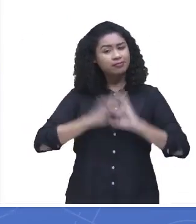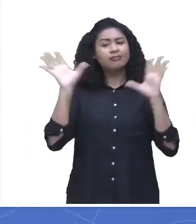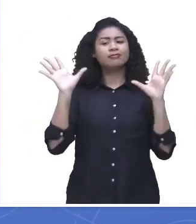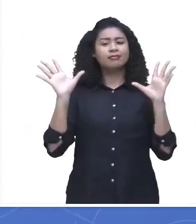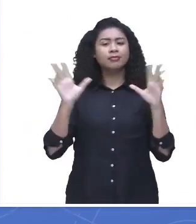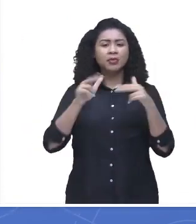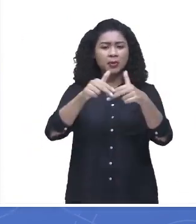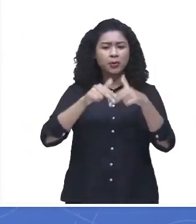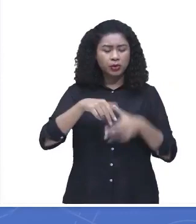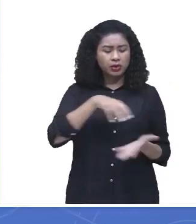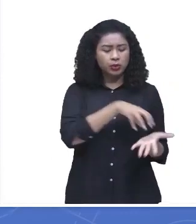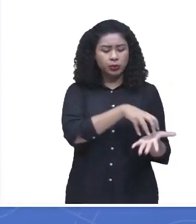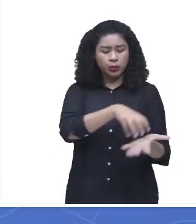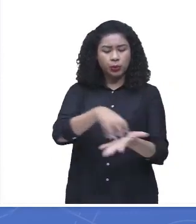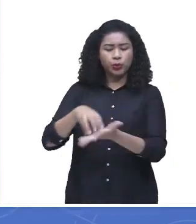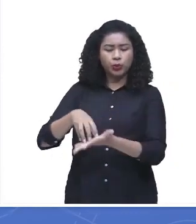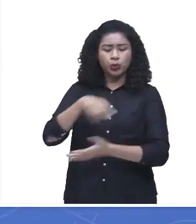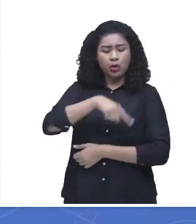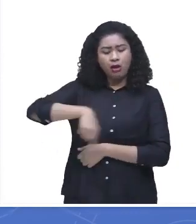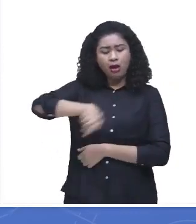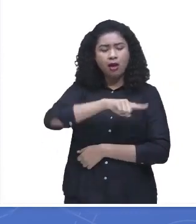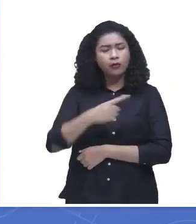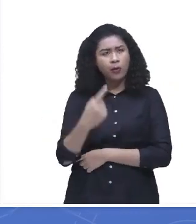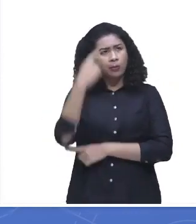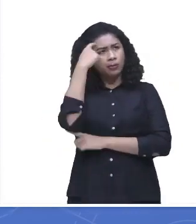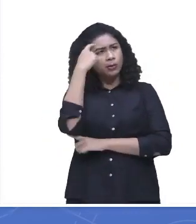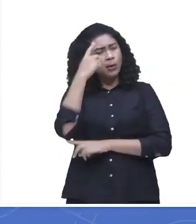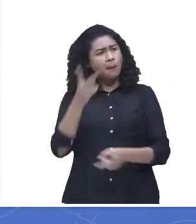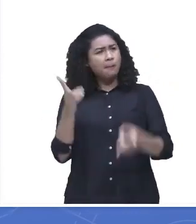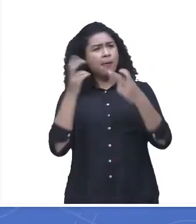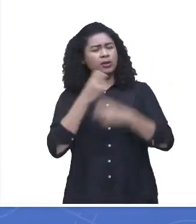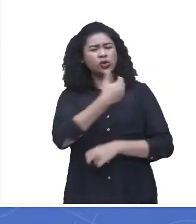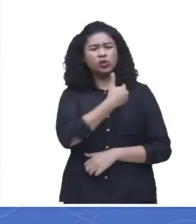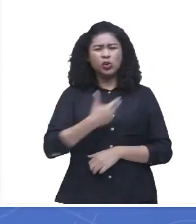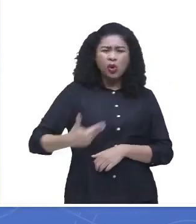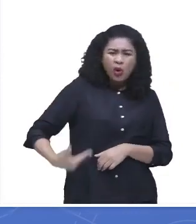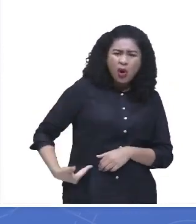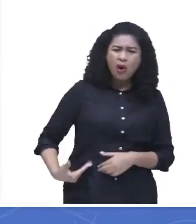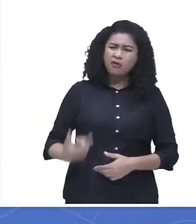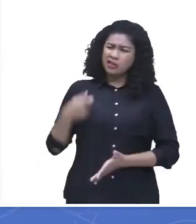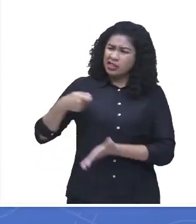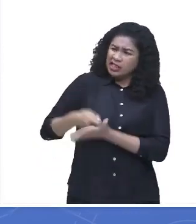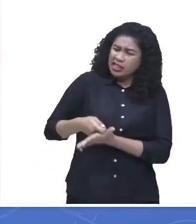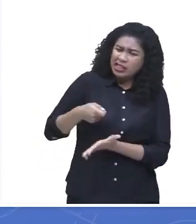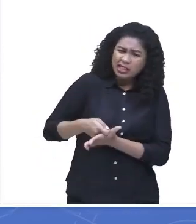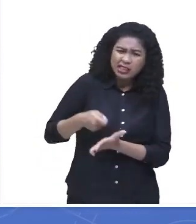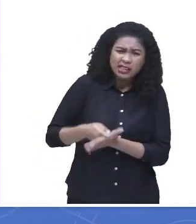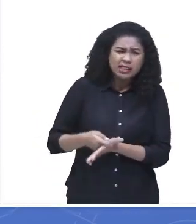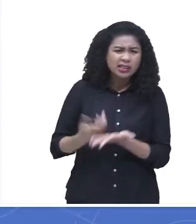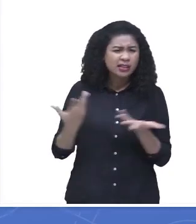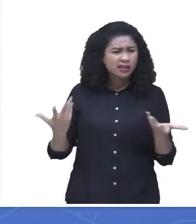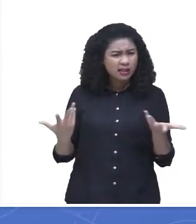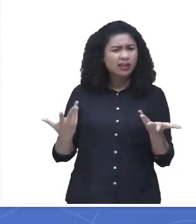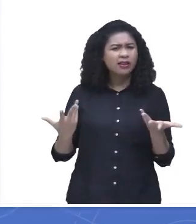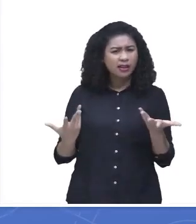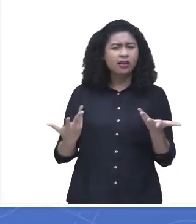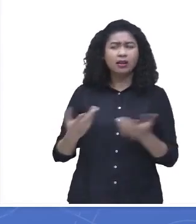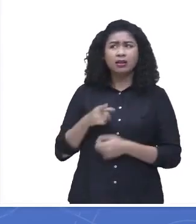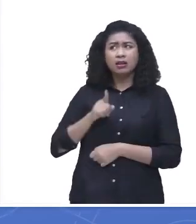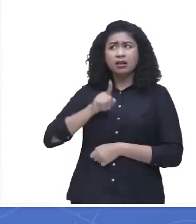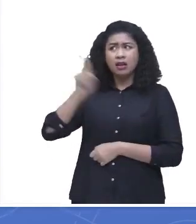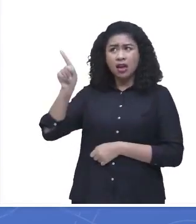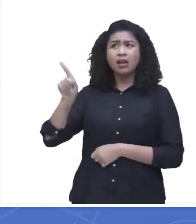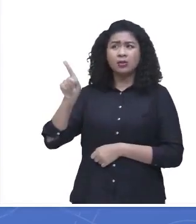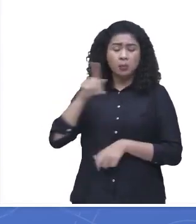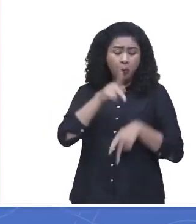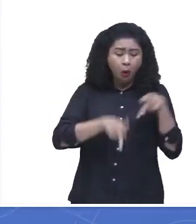eles vão começar a perceber que o governo que está ali exercendo uma função, ele é eleito, deve ser eleito pelo